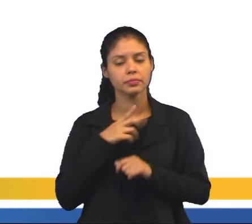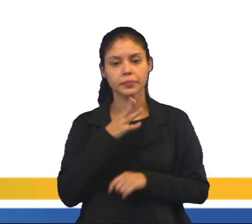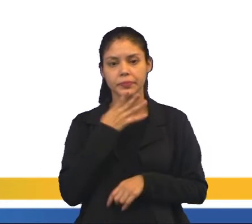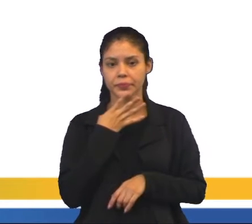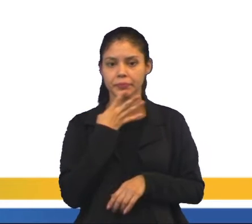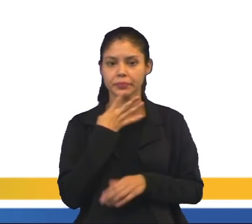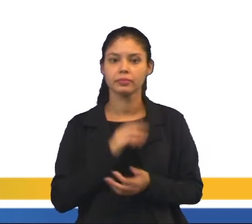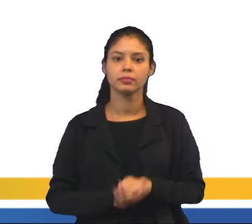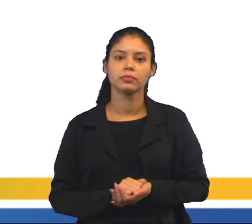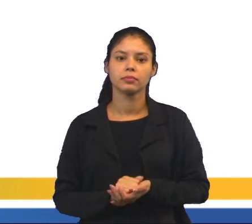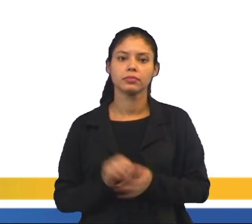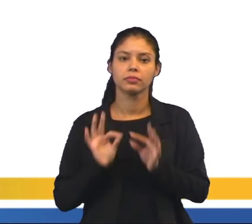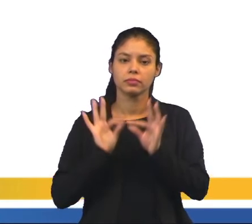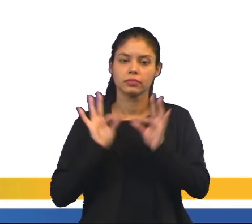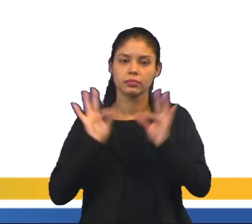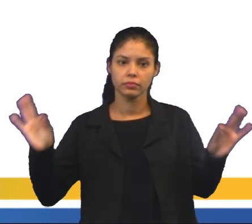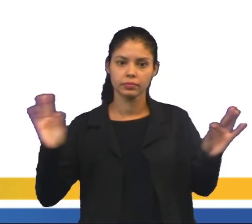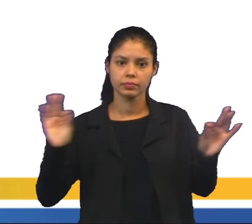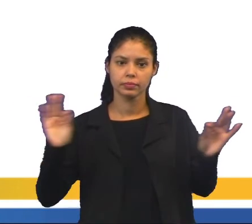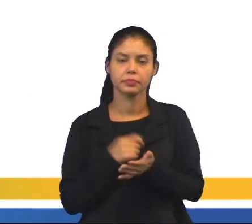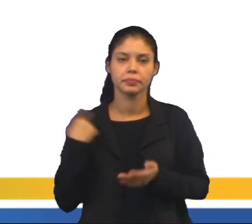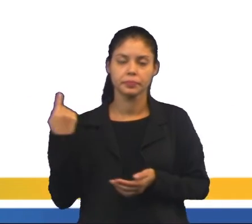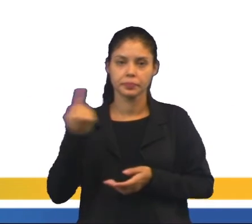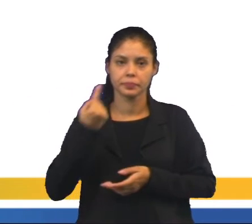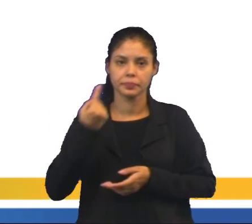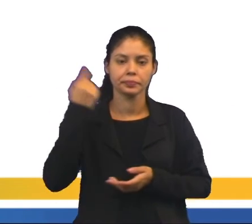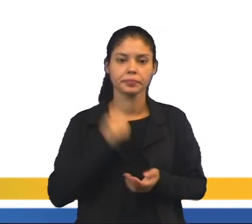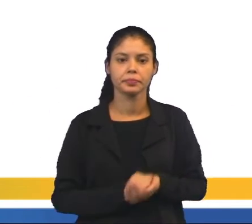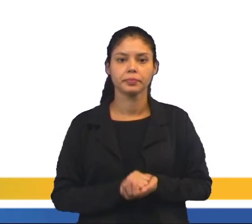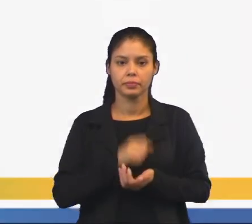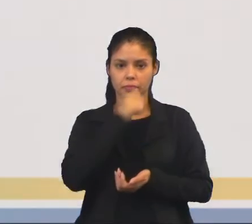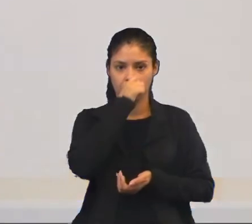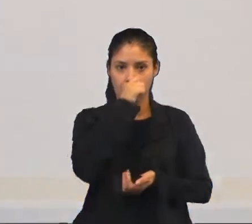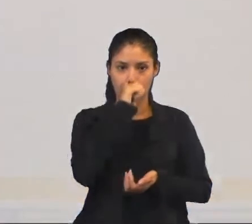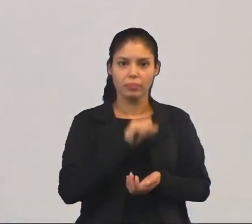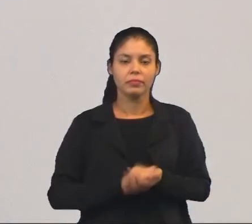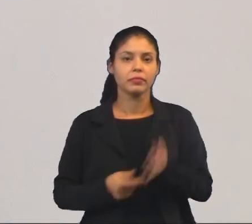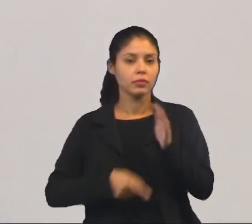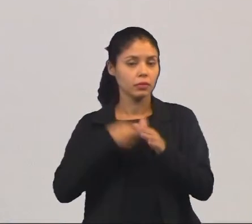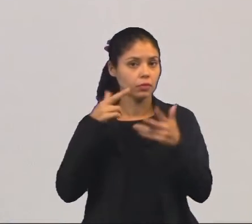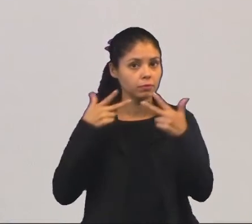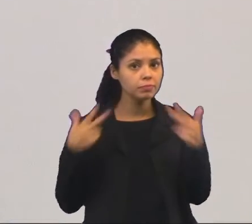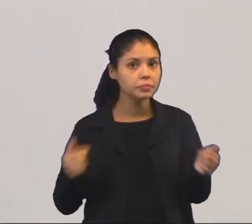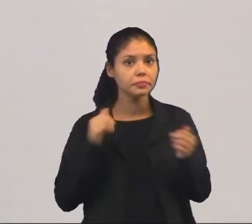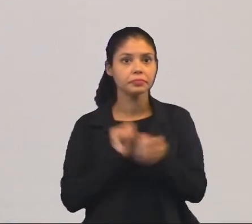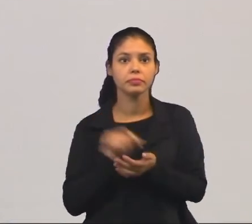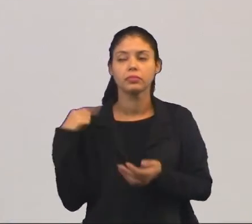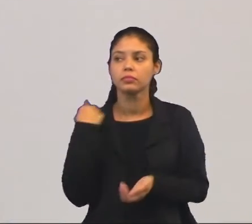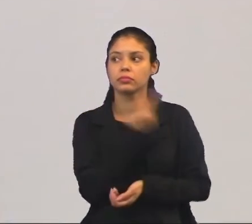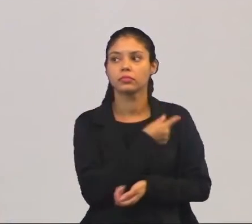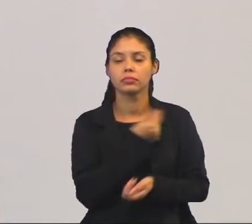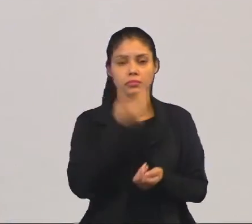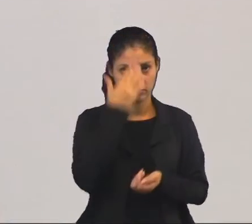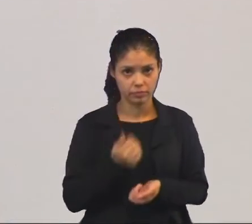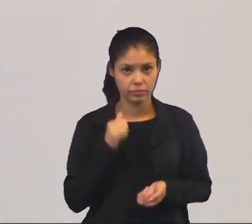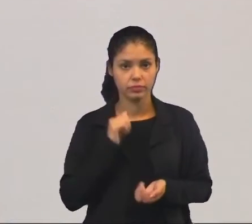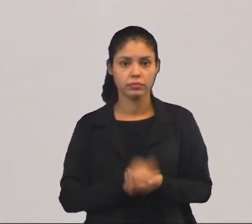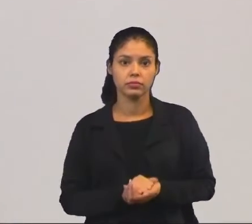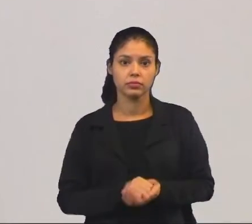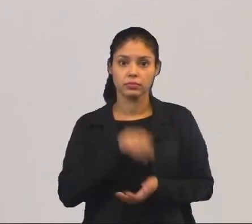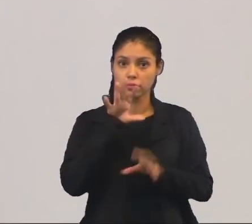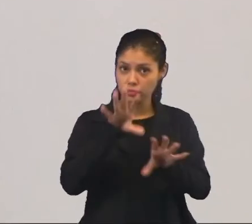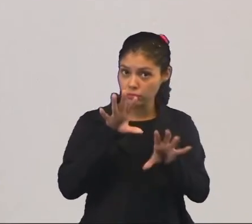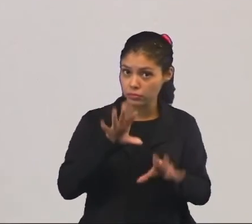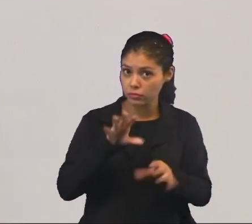precisamos conhecer a medida da altura, tá? É a primeira coisa que nós temos que saber.